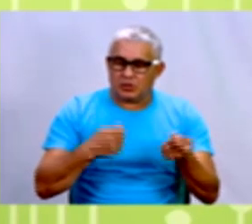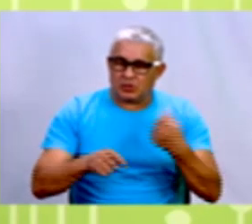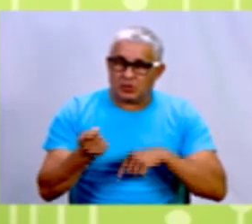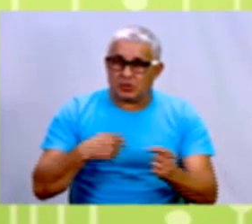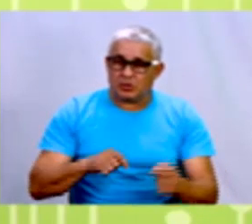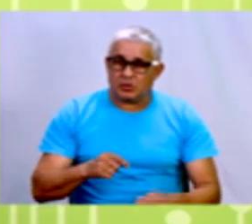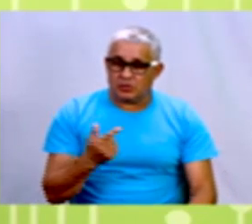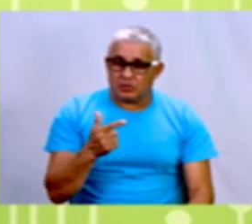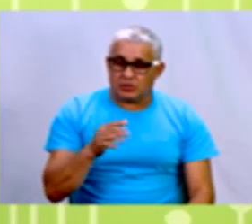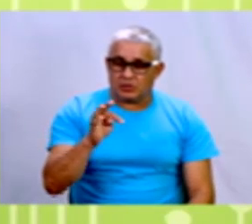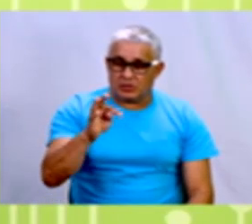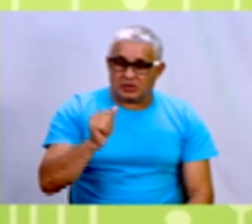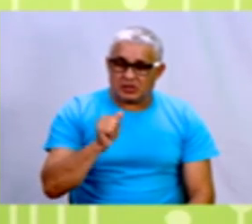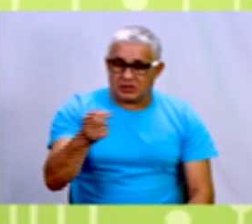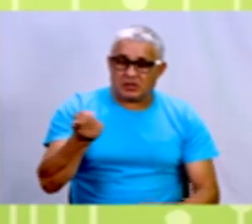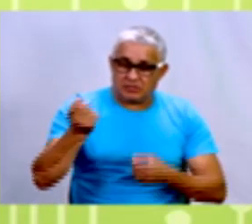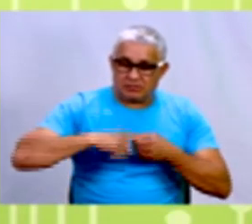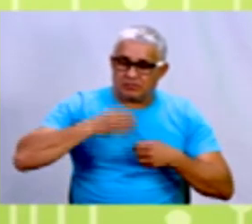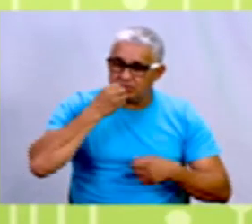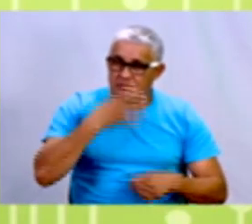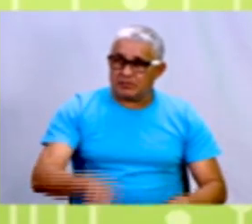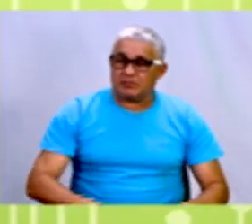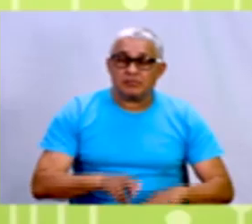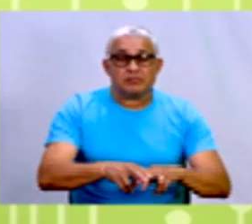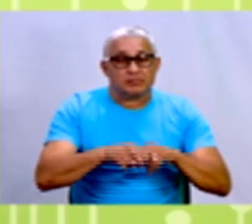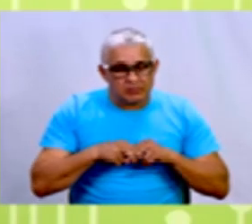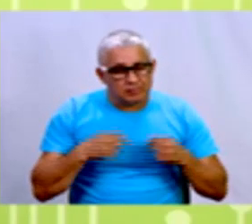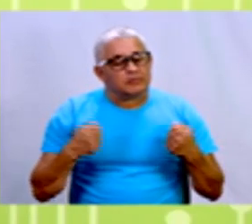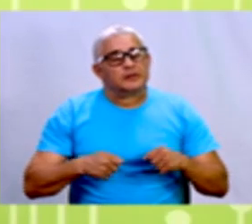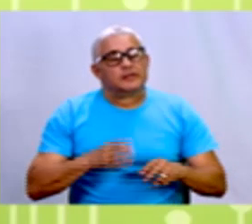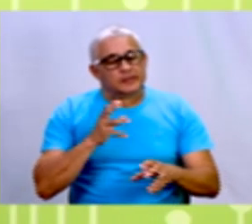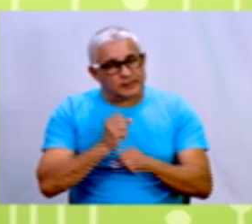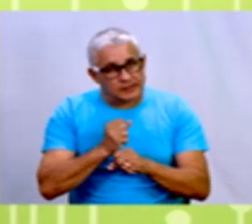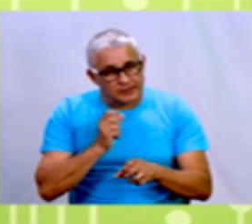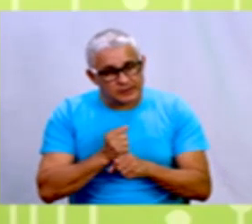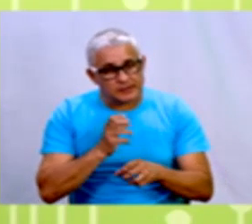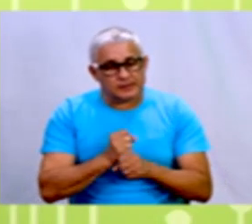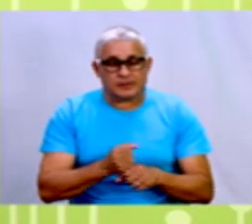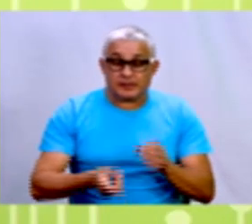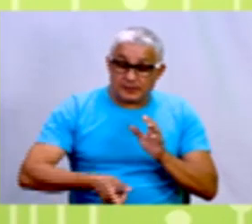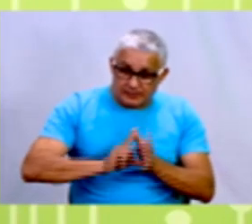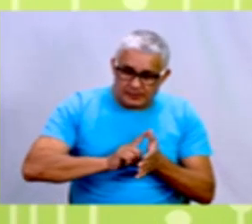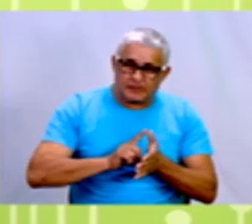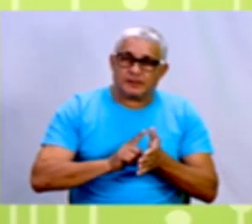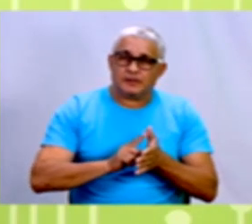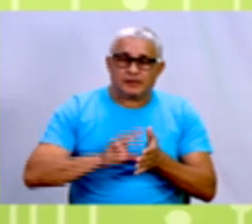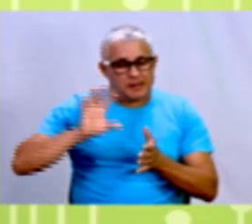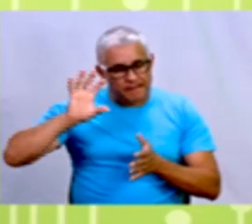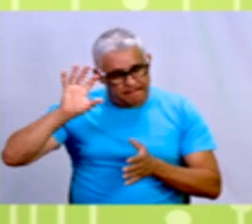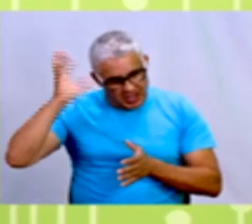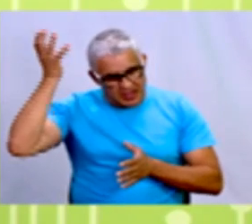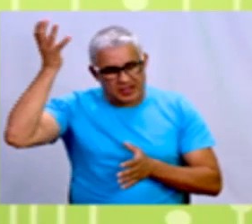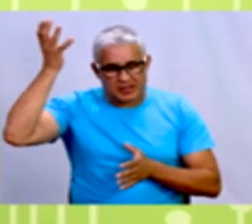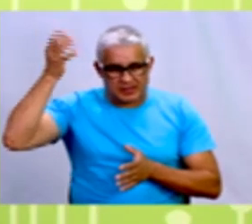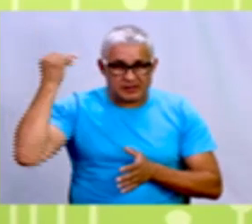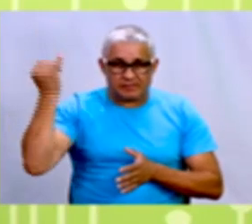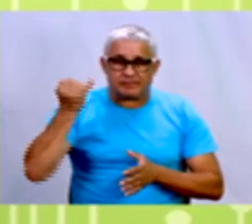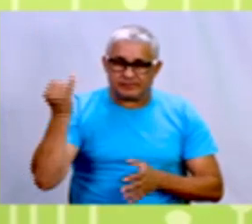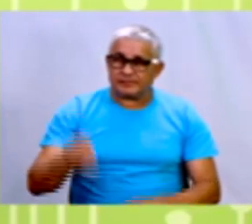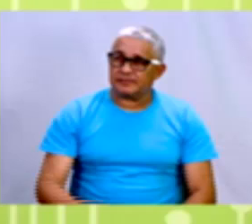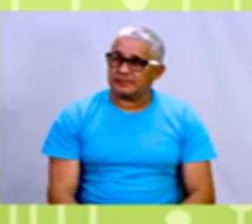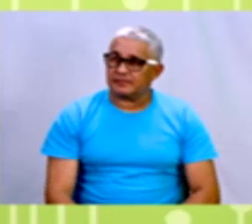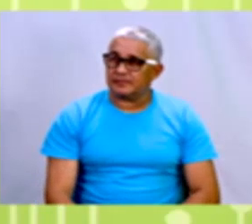não ter uma taxa de retorno tão boa, tá? Então, por isso que vocês têm que fazer esses cálculos antes de tomar uma decisão tão importante como essa,